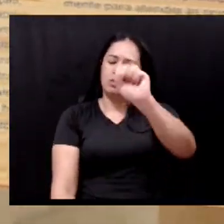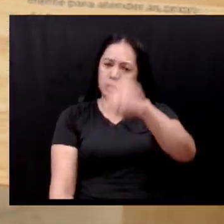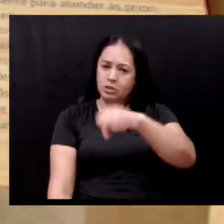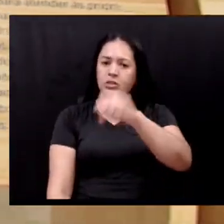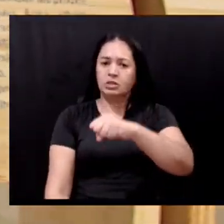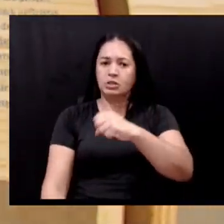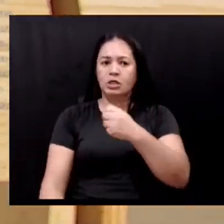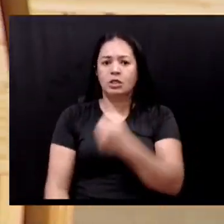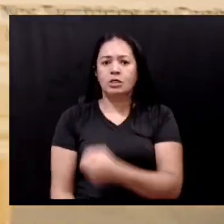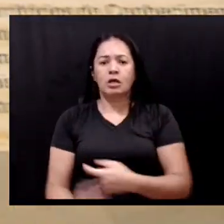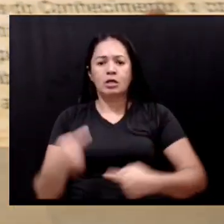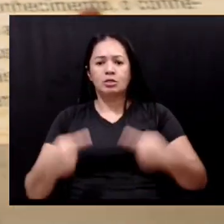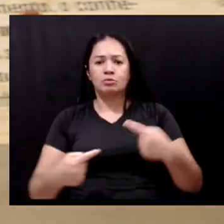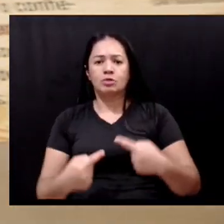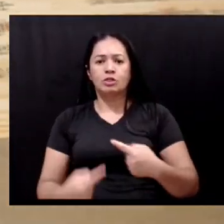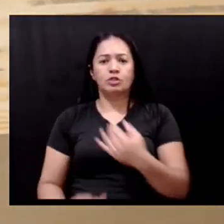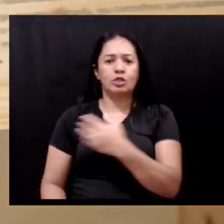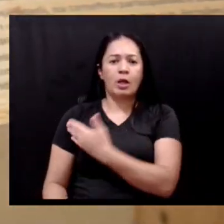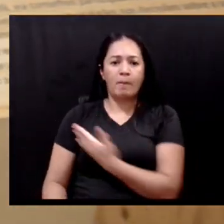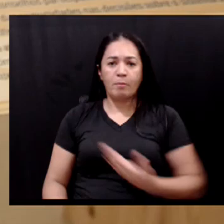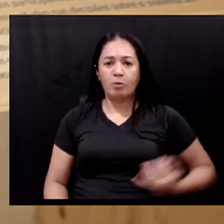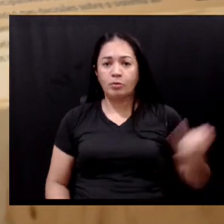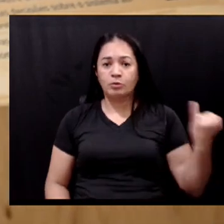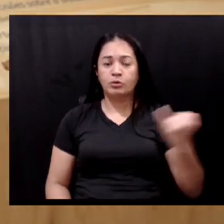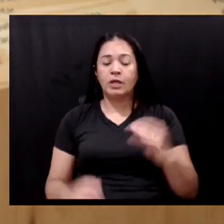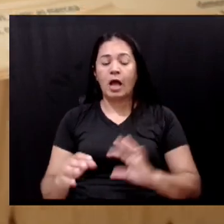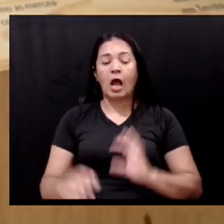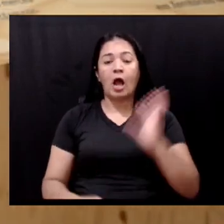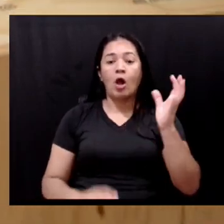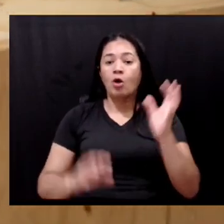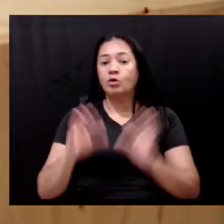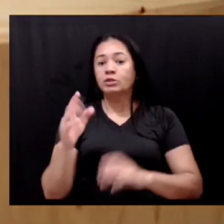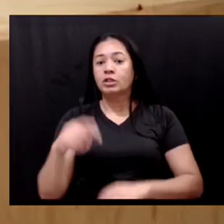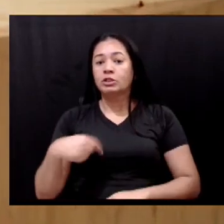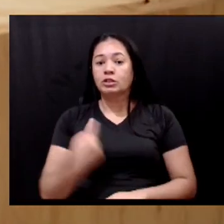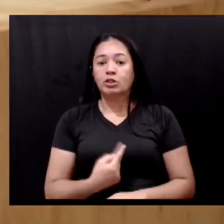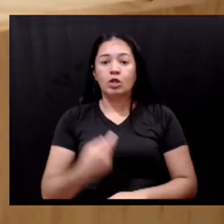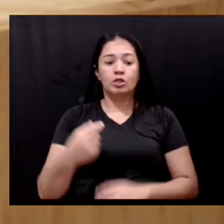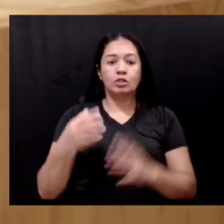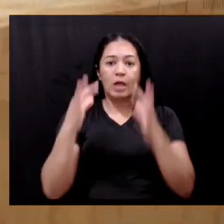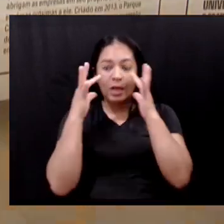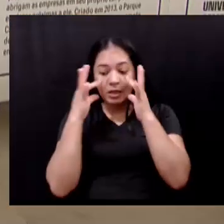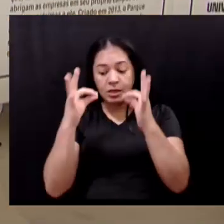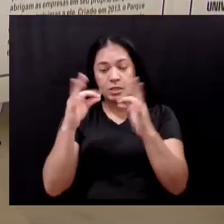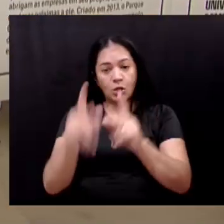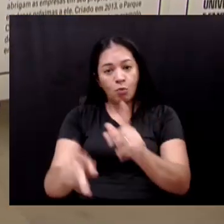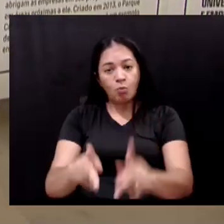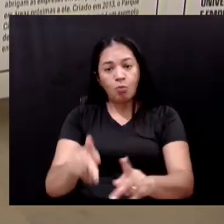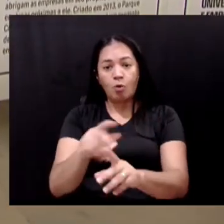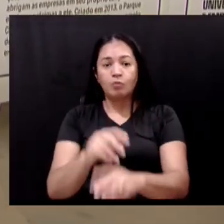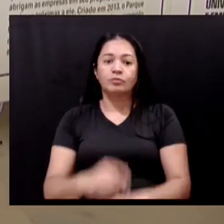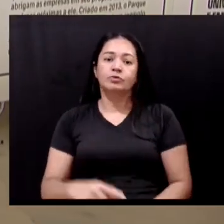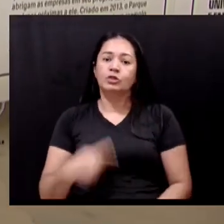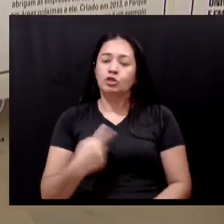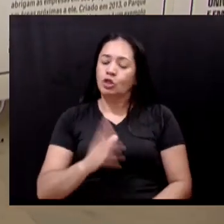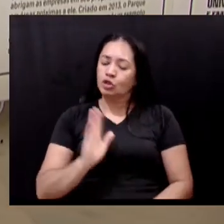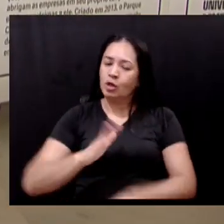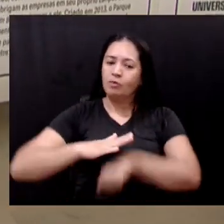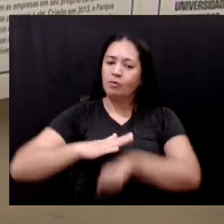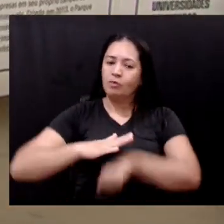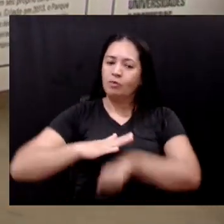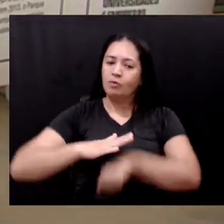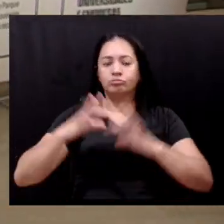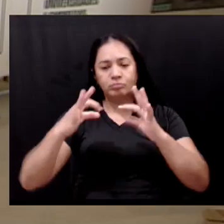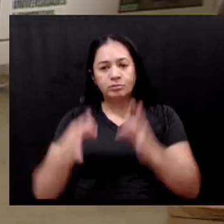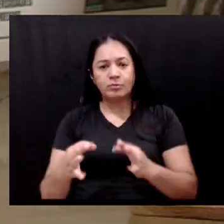ela acontece quando a gente ouve a sociedade. E a gente tem feito isso com muita propriedade. E esse é o momento onde